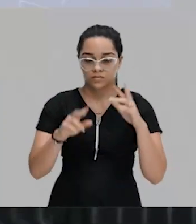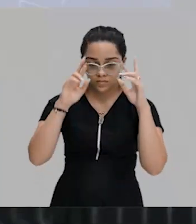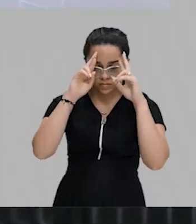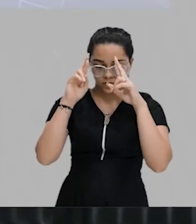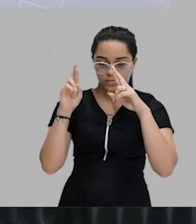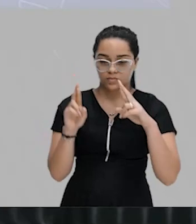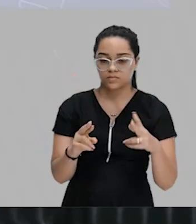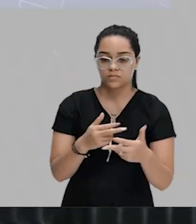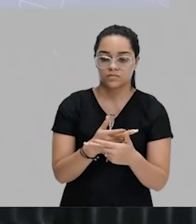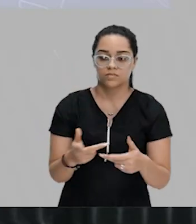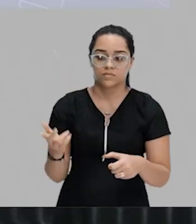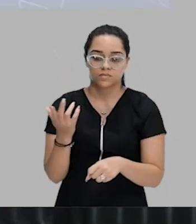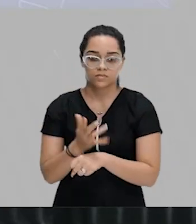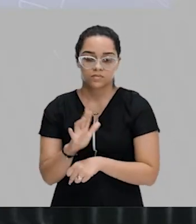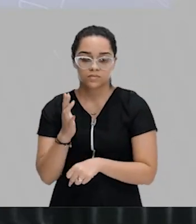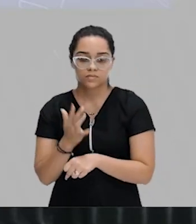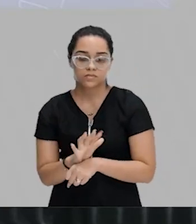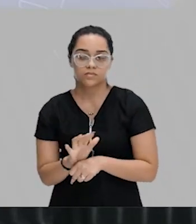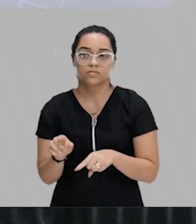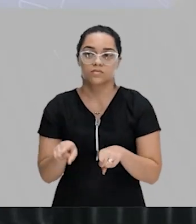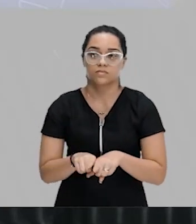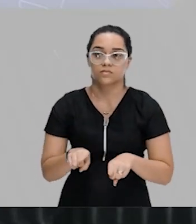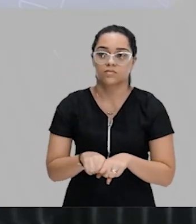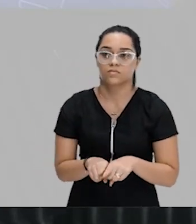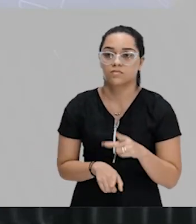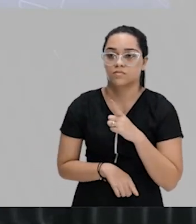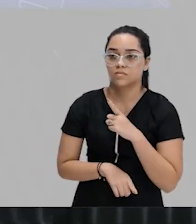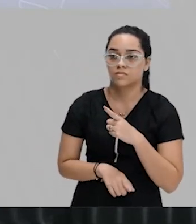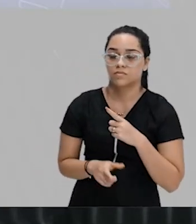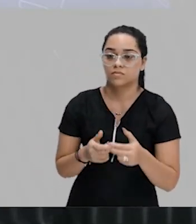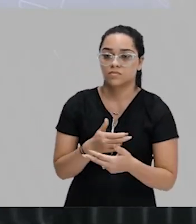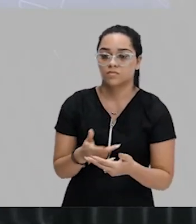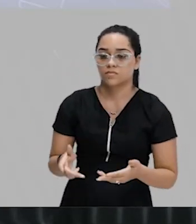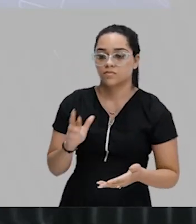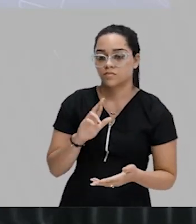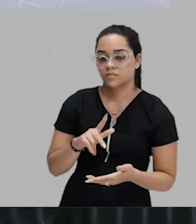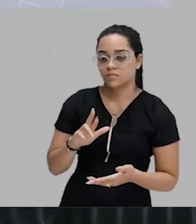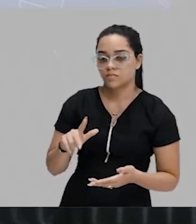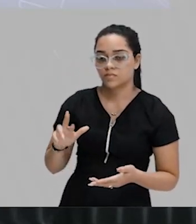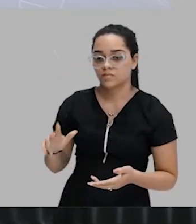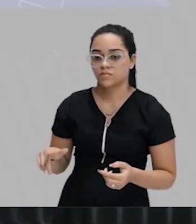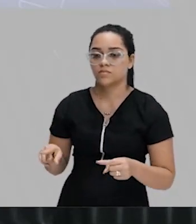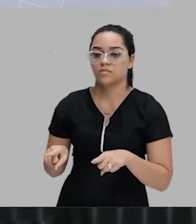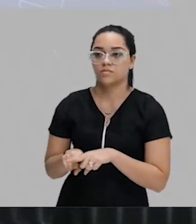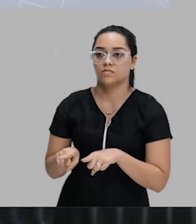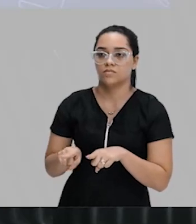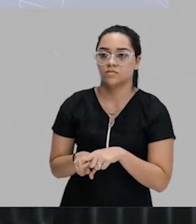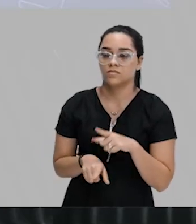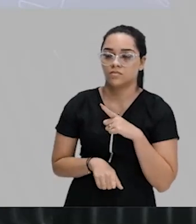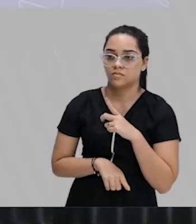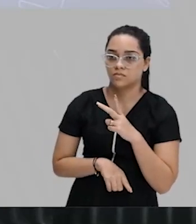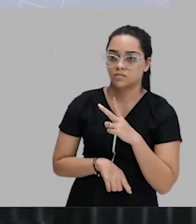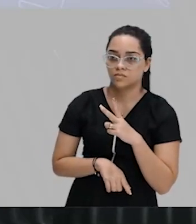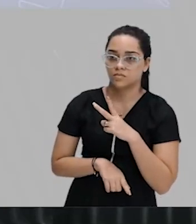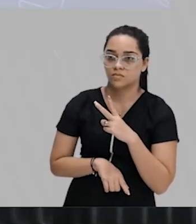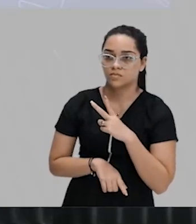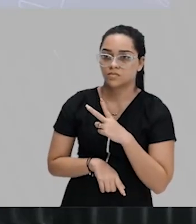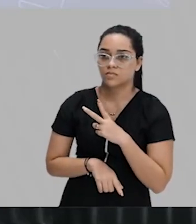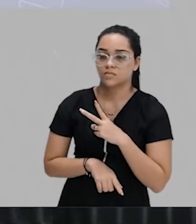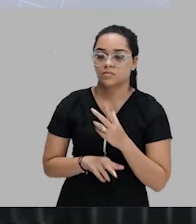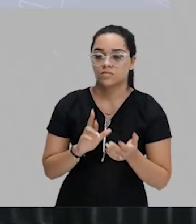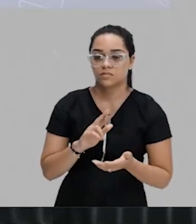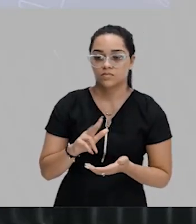respeitando as ações plurais, as ações multiculturais, as ações individuais, a